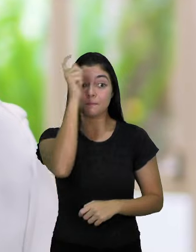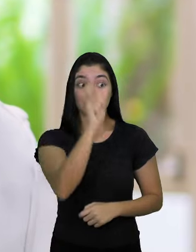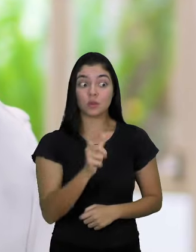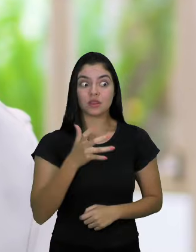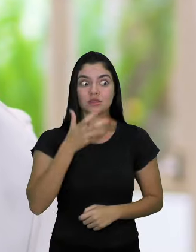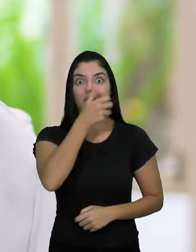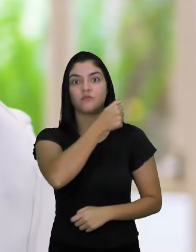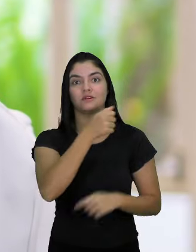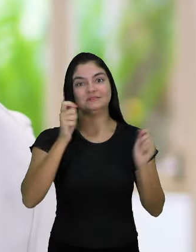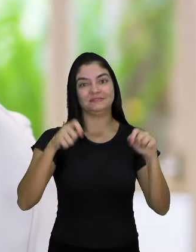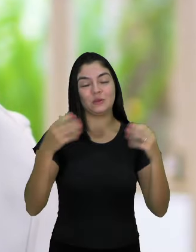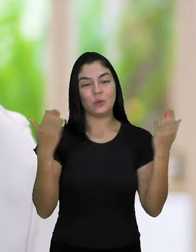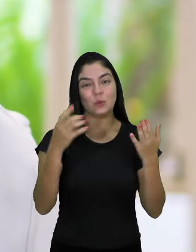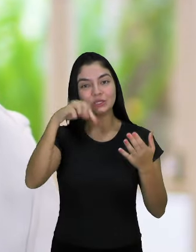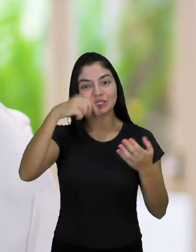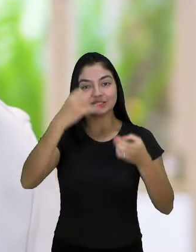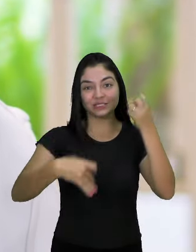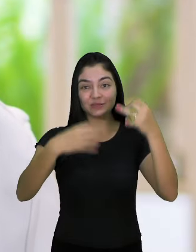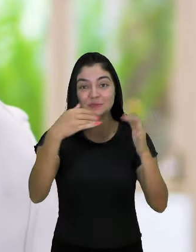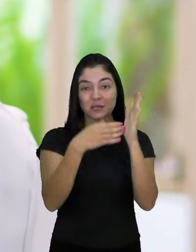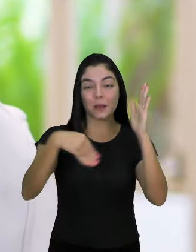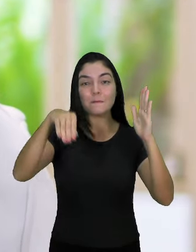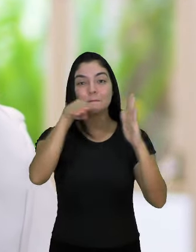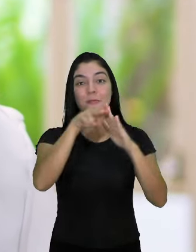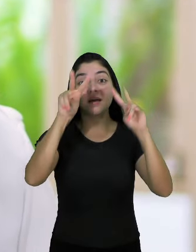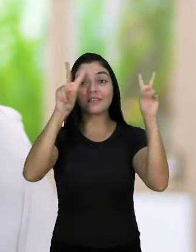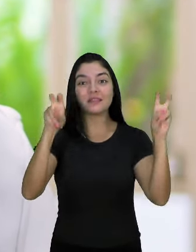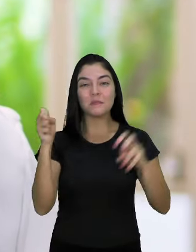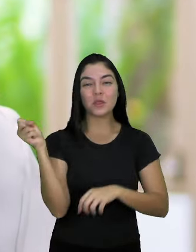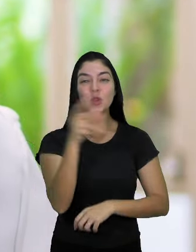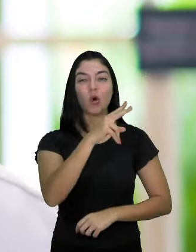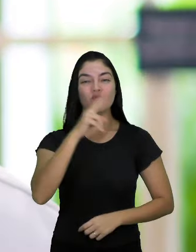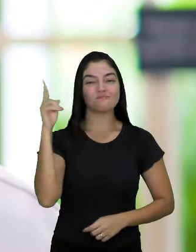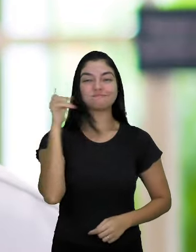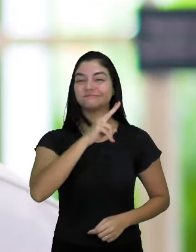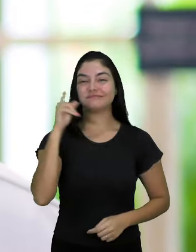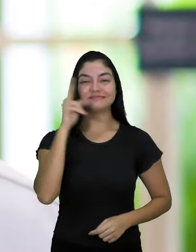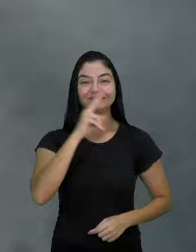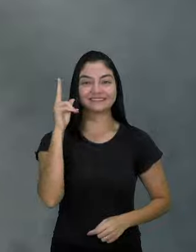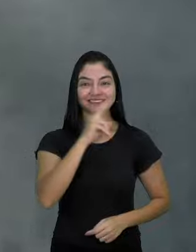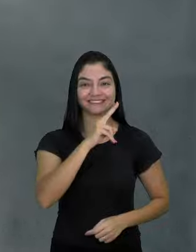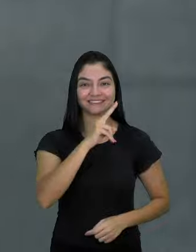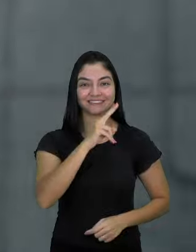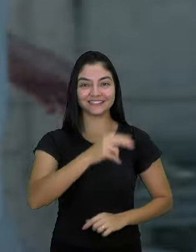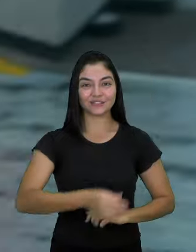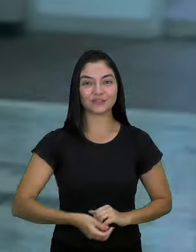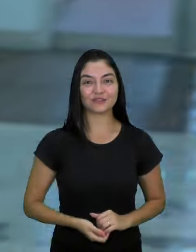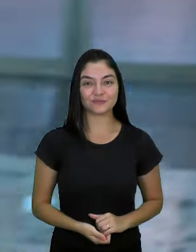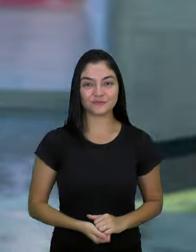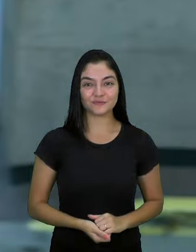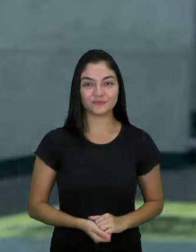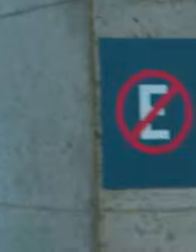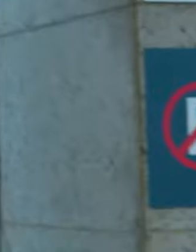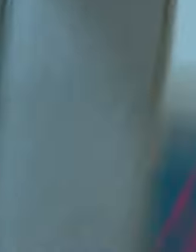vida. É sobre isso que vamos falar hoje em nossa nova série aqui no YouTube, Emergências.